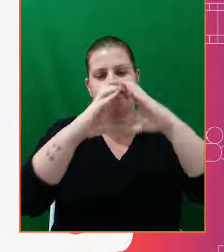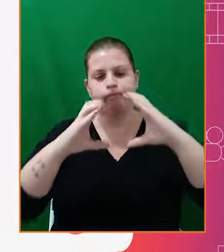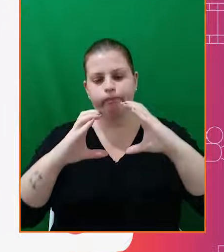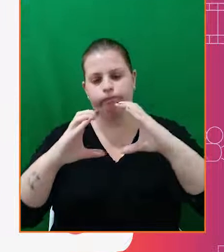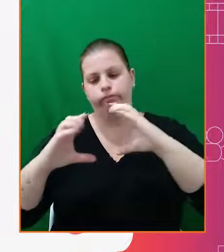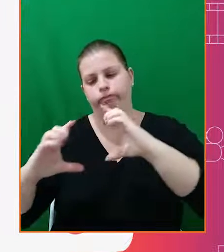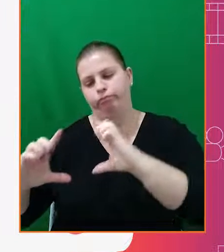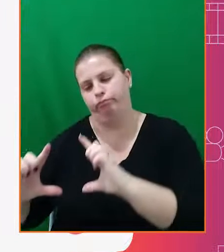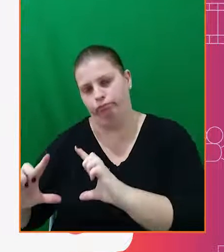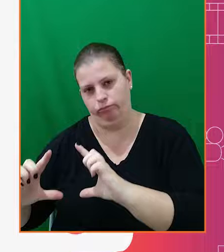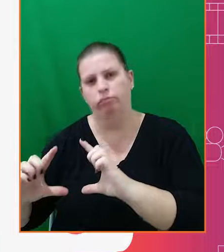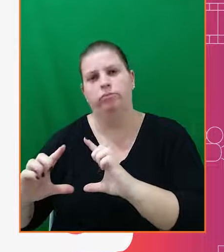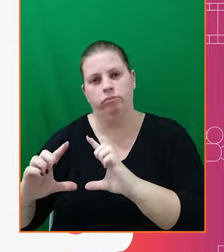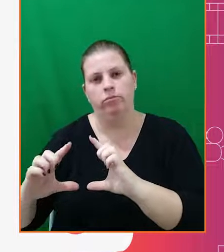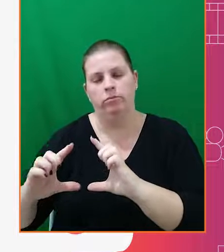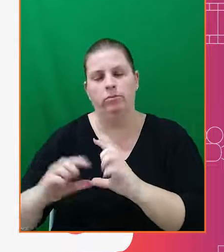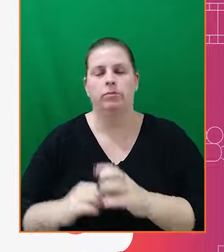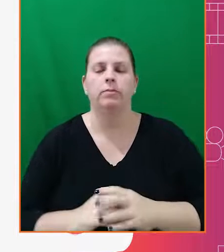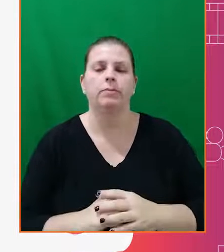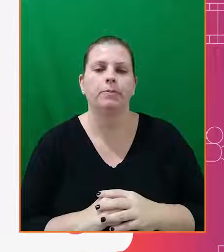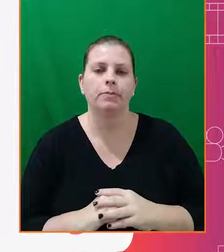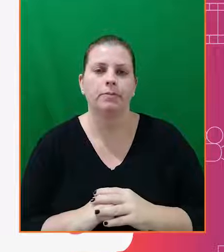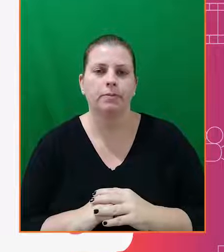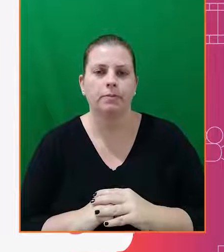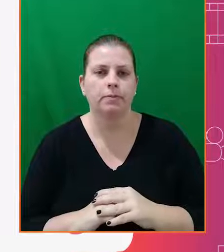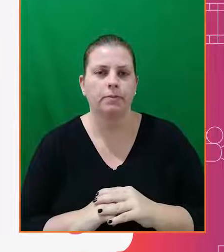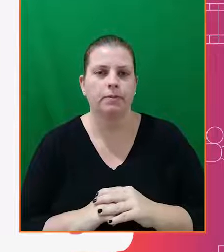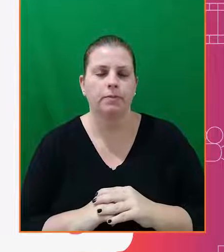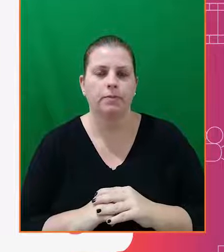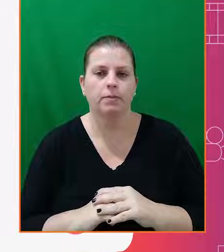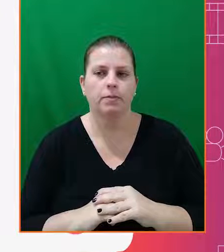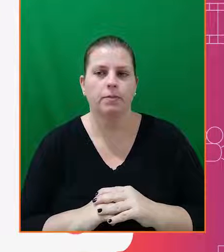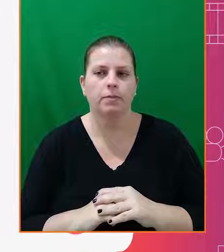que a gente cria para fazer esses desenhos.